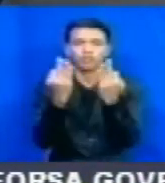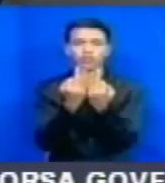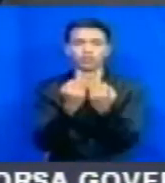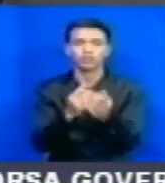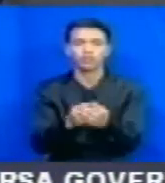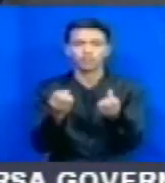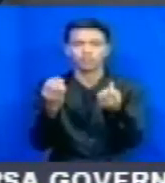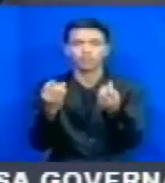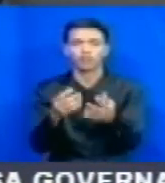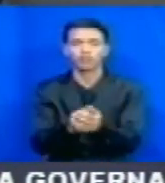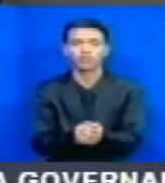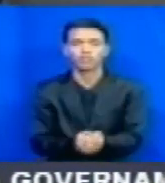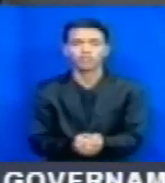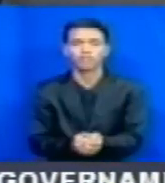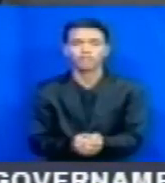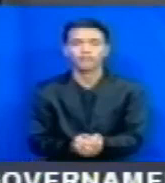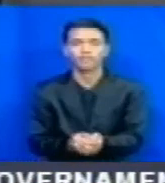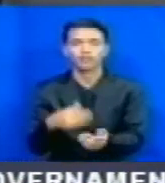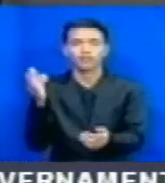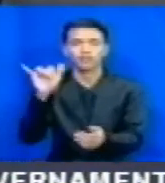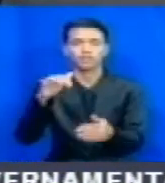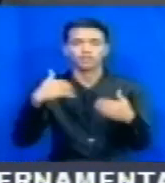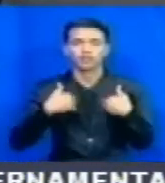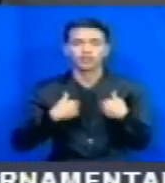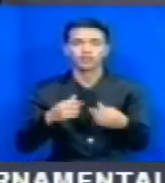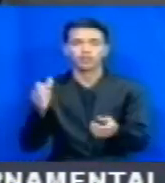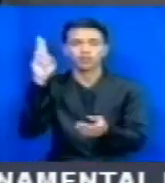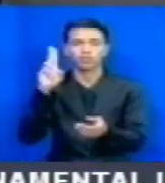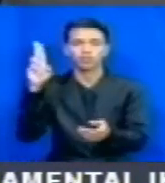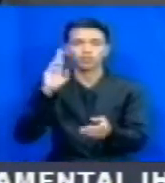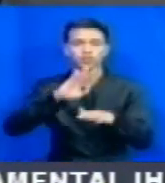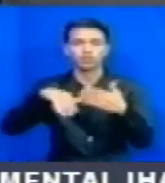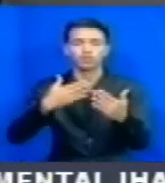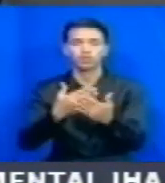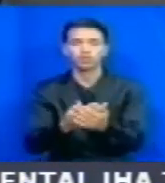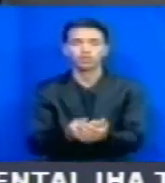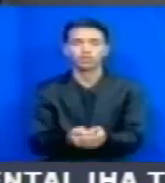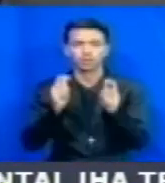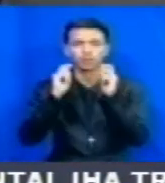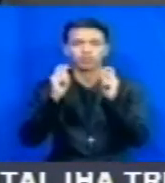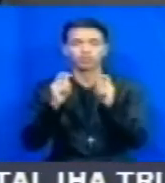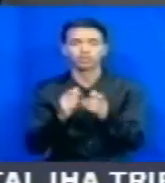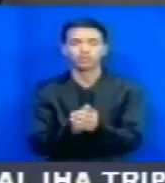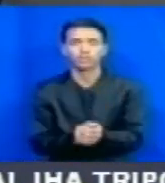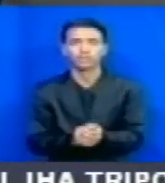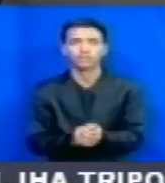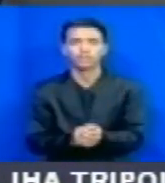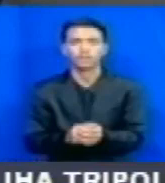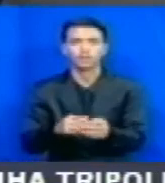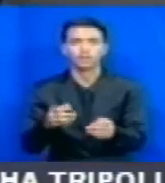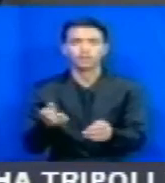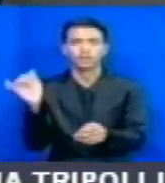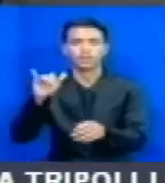mebe. Idane las tingkat orsi share ne be mai he ita dono foto isate setes. Karena stok ni iha ho tu, kita